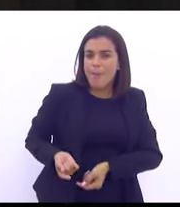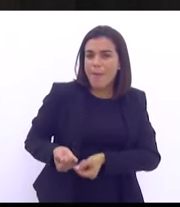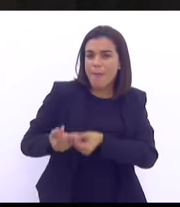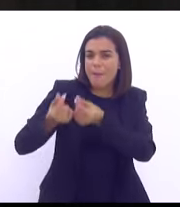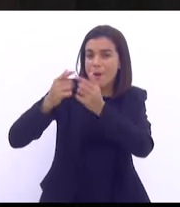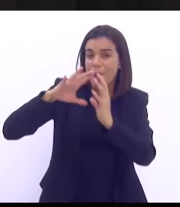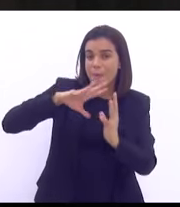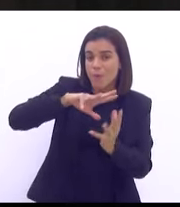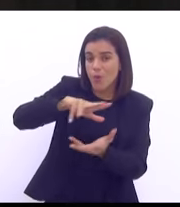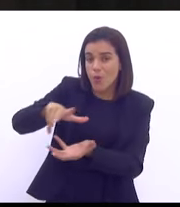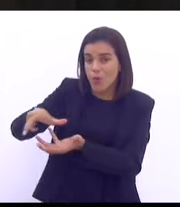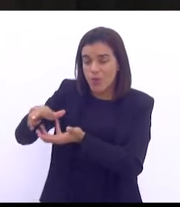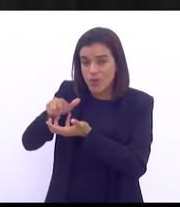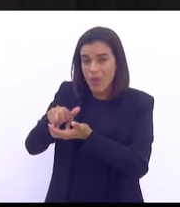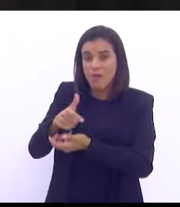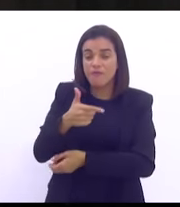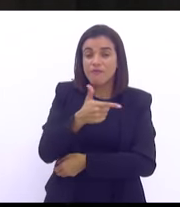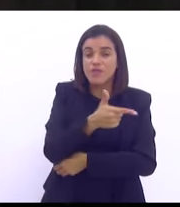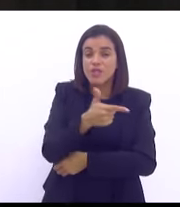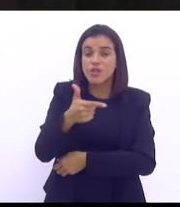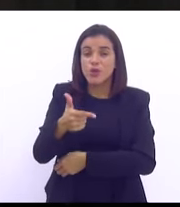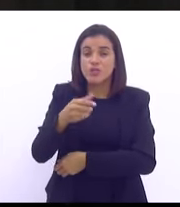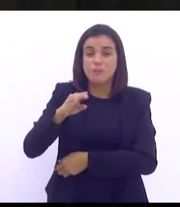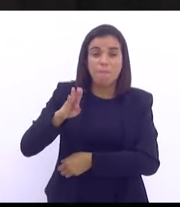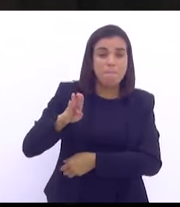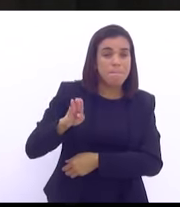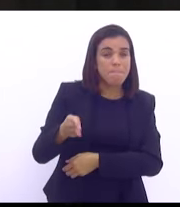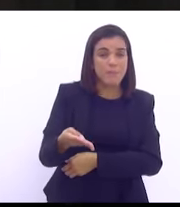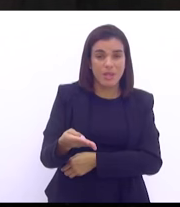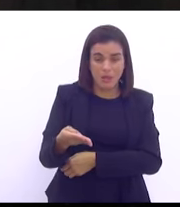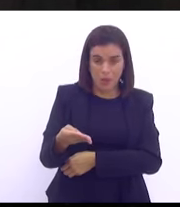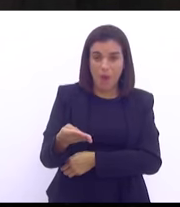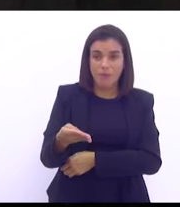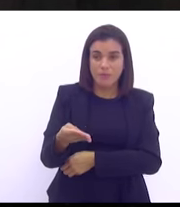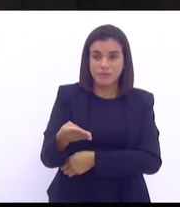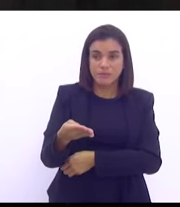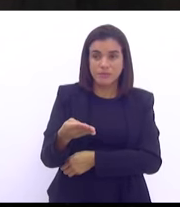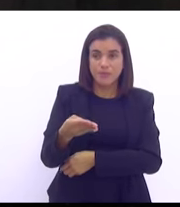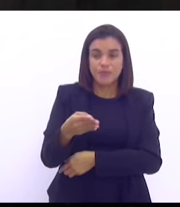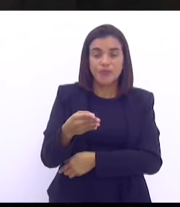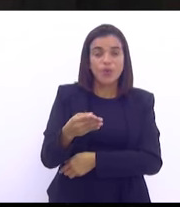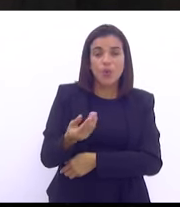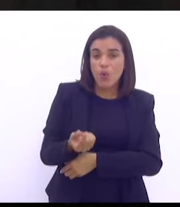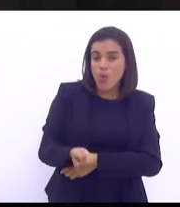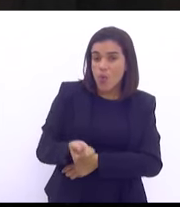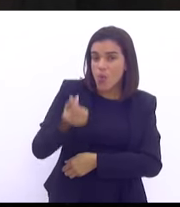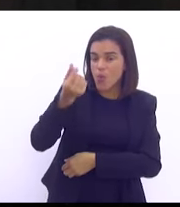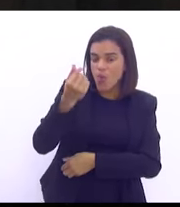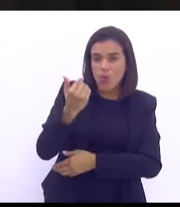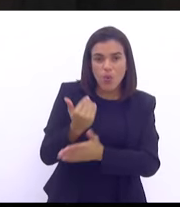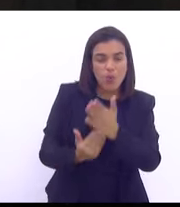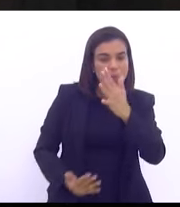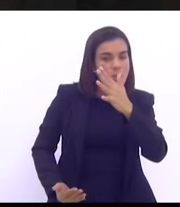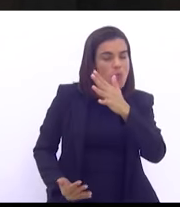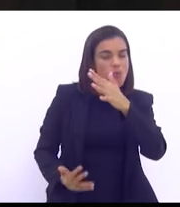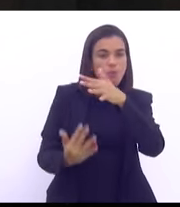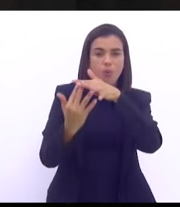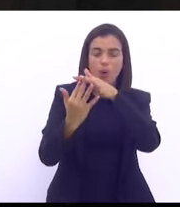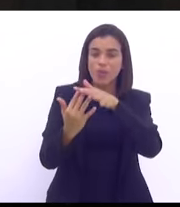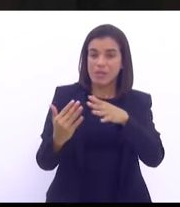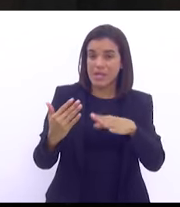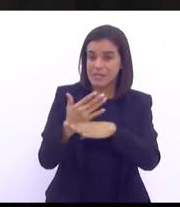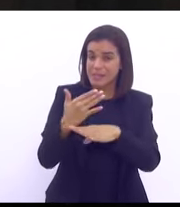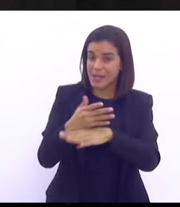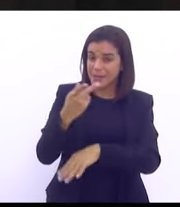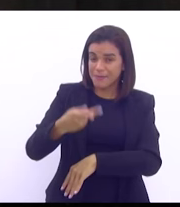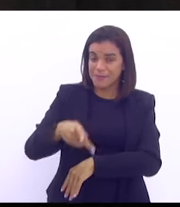mundial de 22 bilhões, impulsionado pelos lucros recordes em várias cidades do